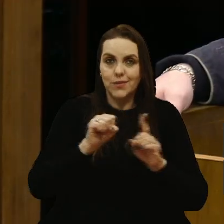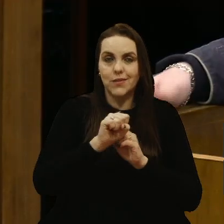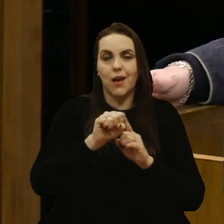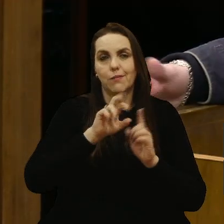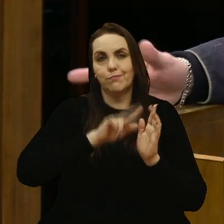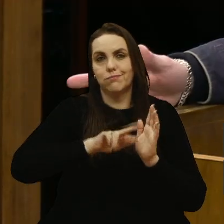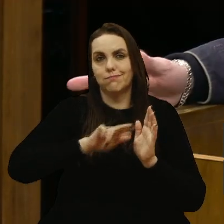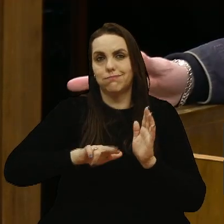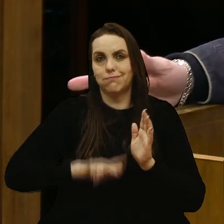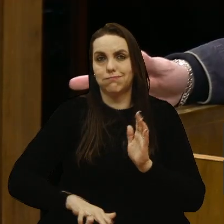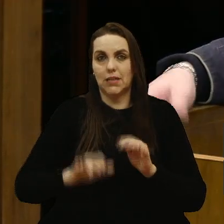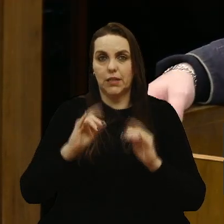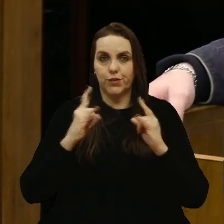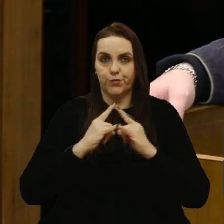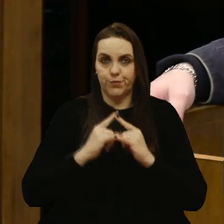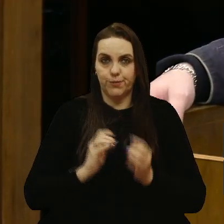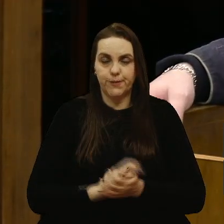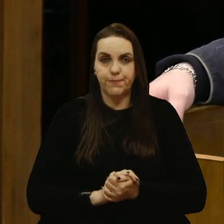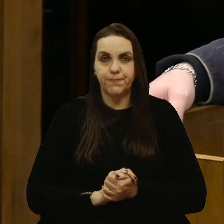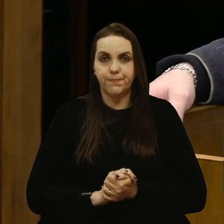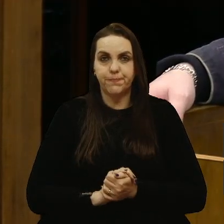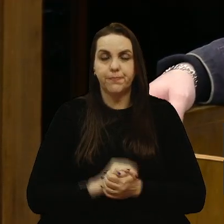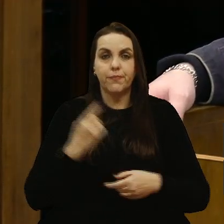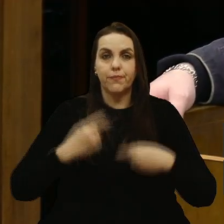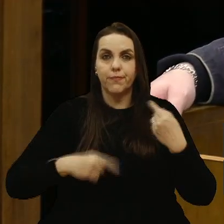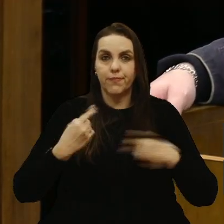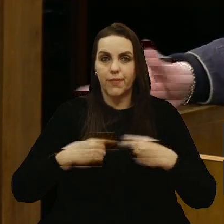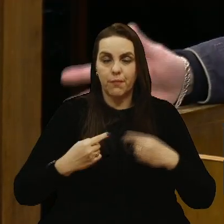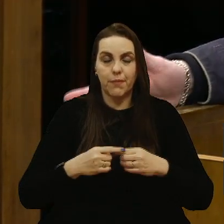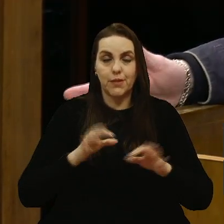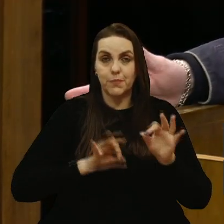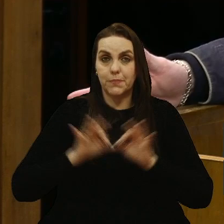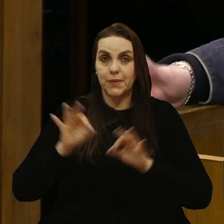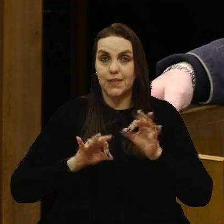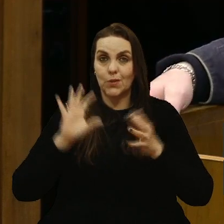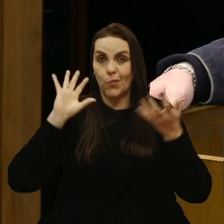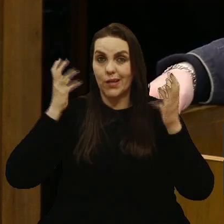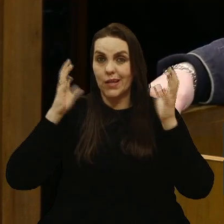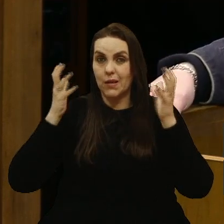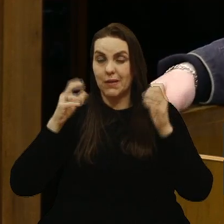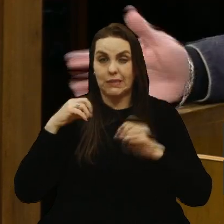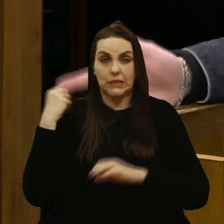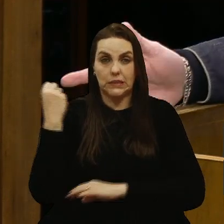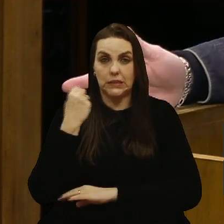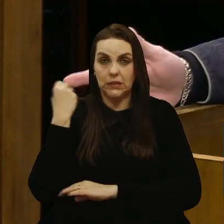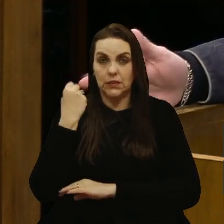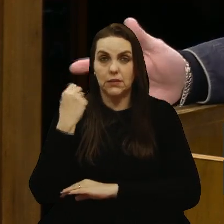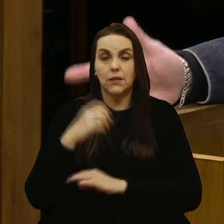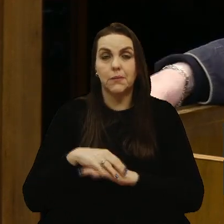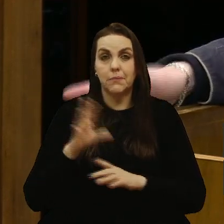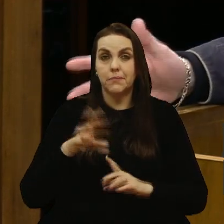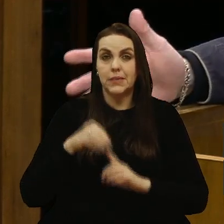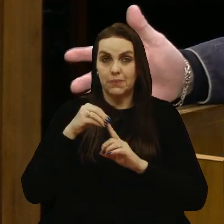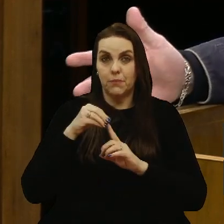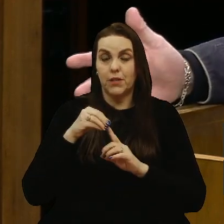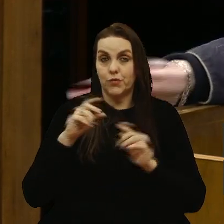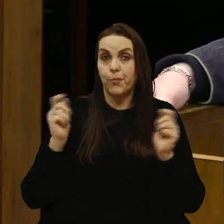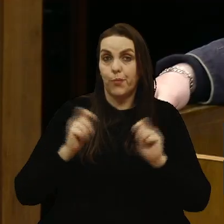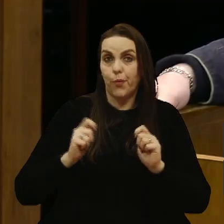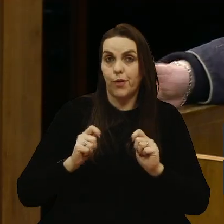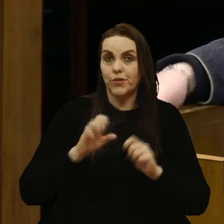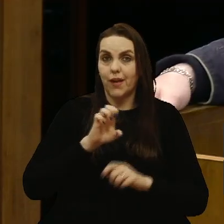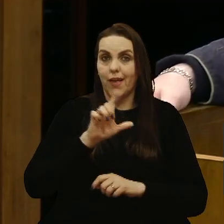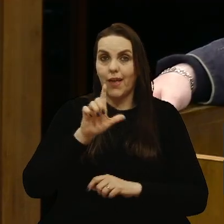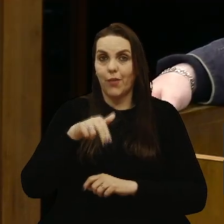demais órgãos. Debate sobre preparação de eventos climáticos extremos, especialmente o possível fenômeno El